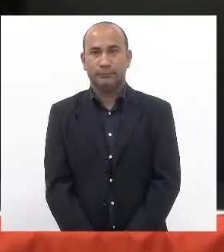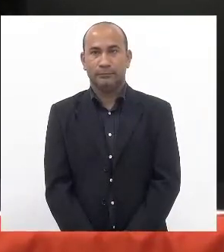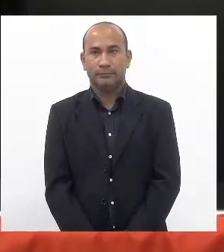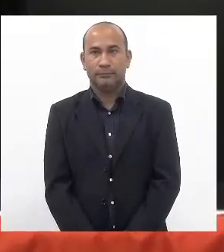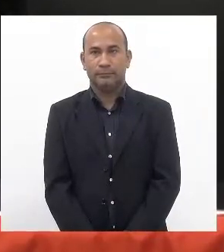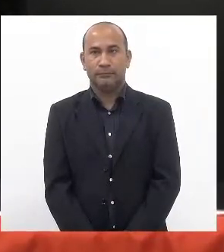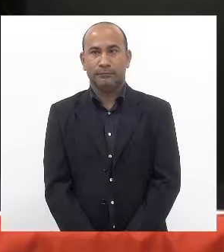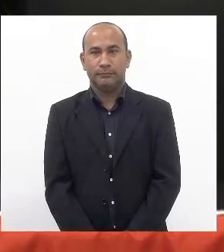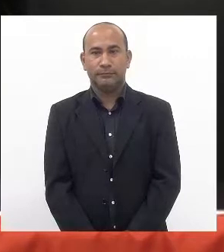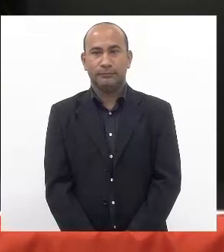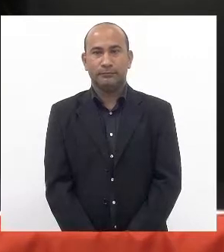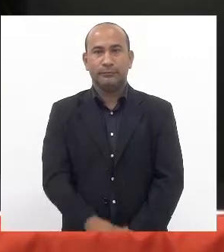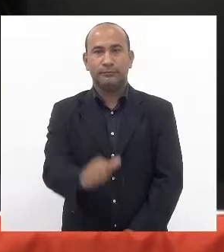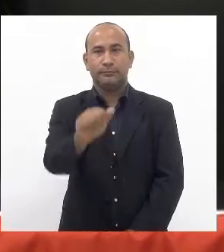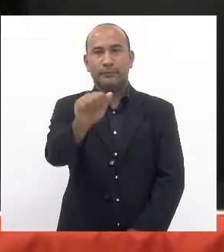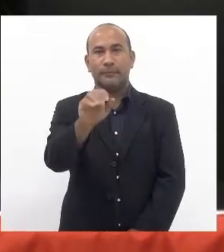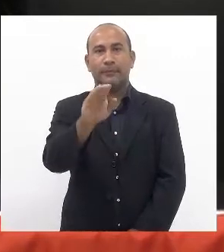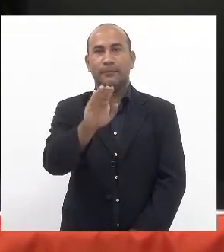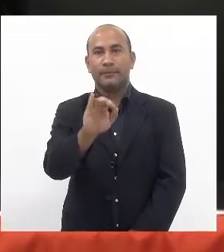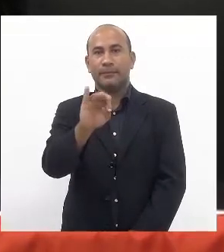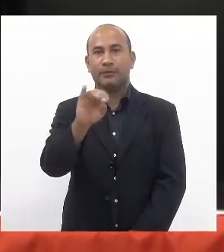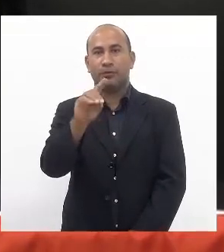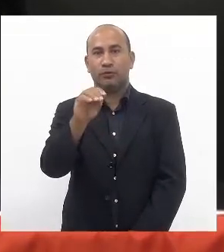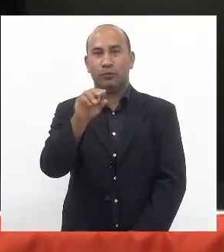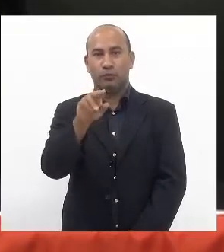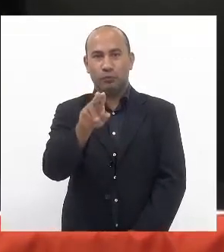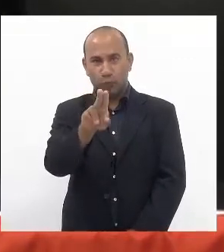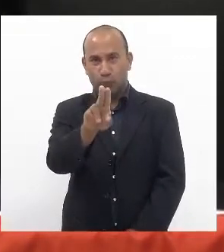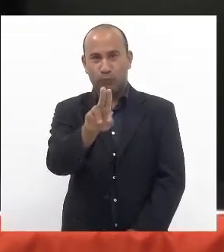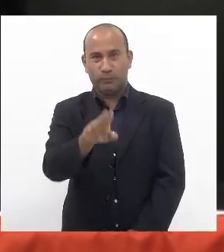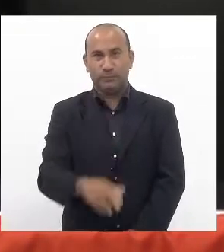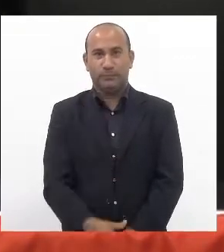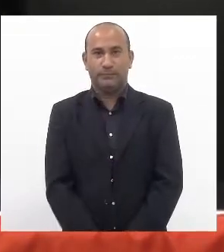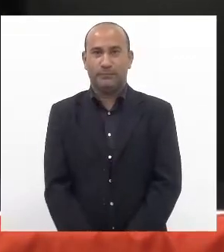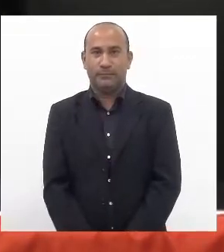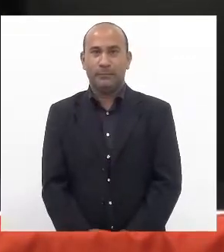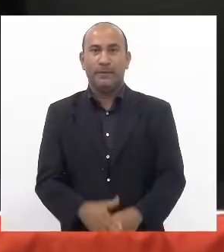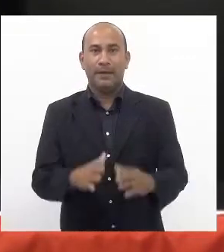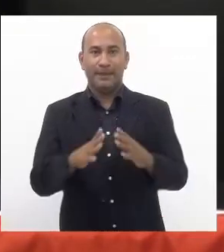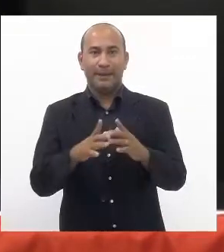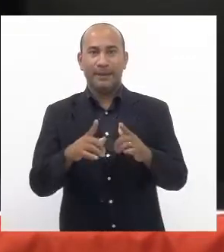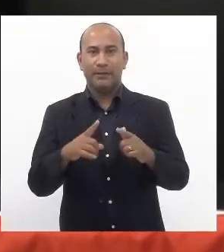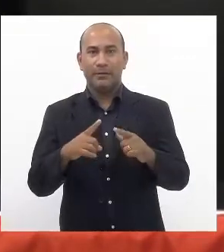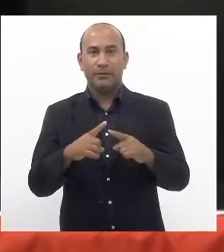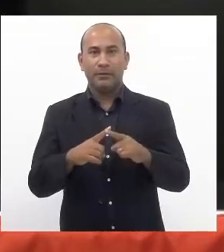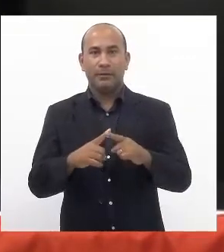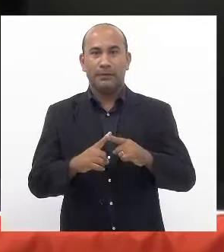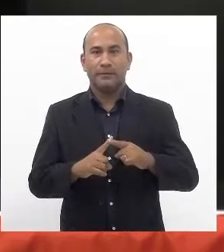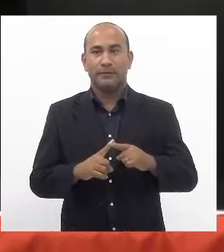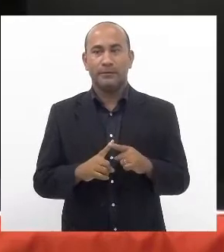do Abdul Mashi Jadalá, da Igreja Ortodoxa,